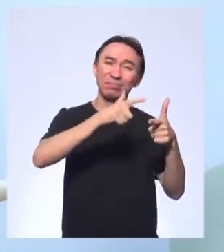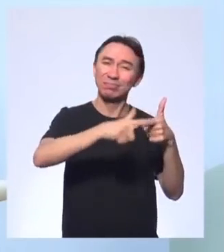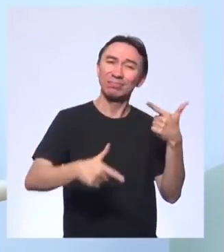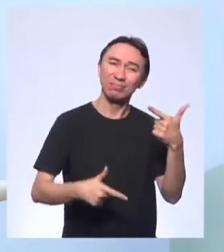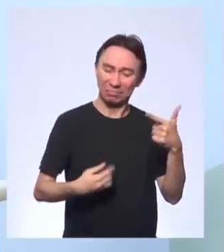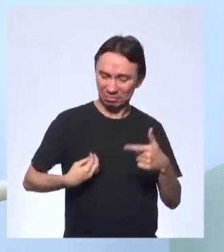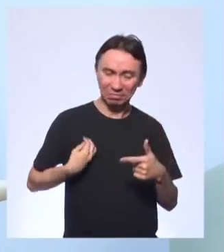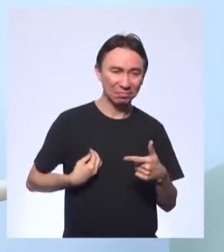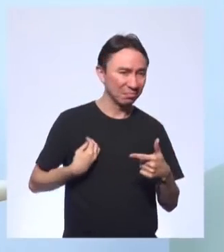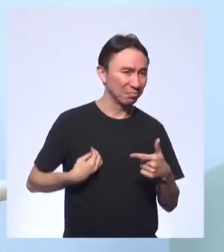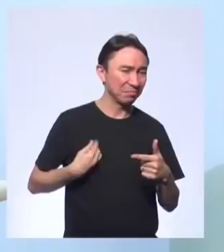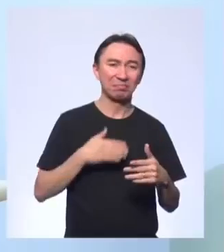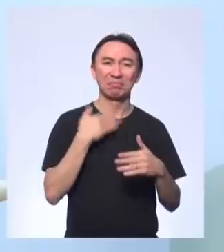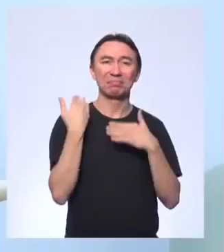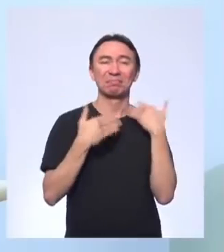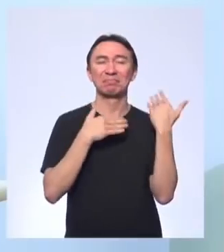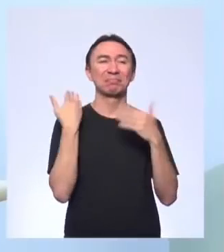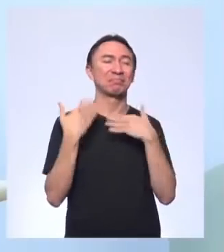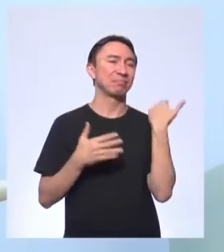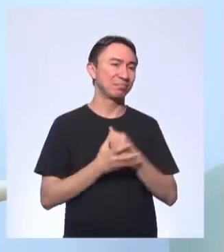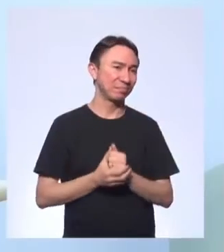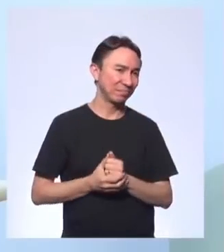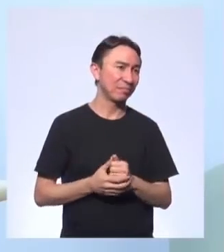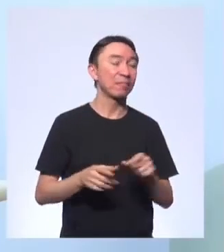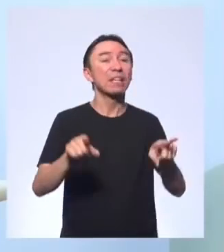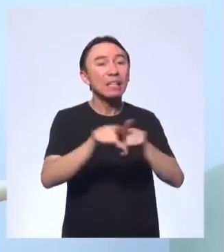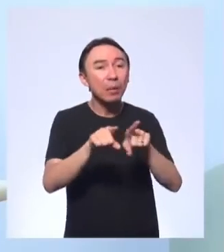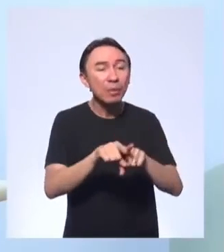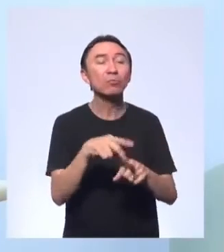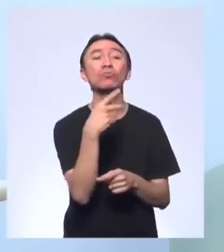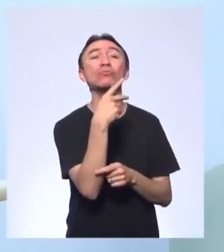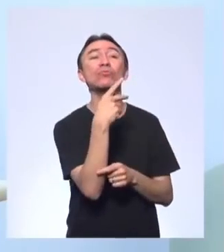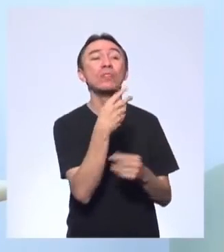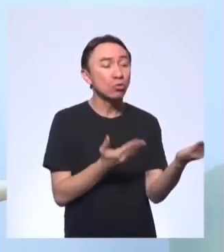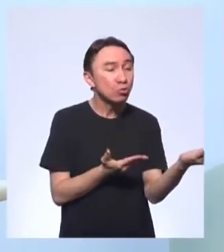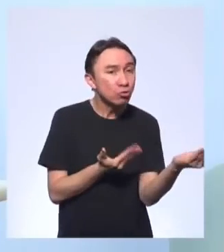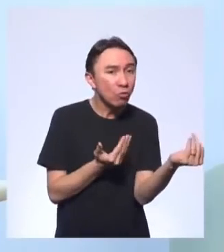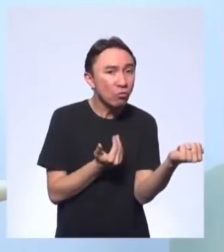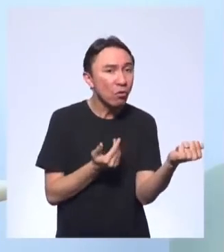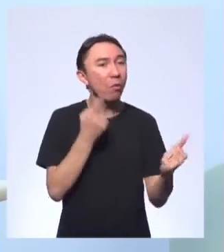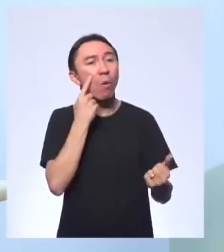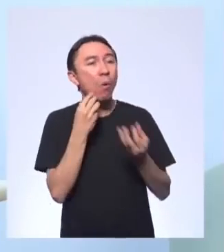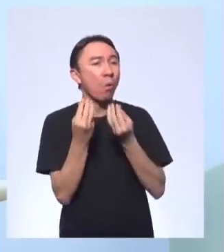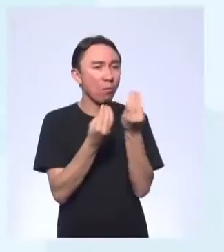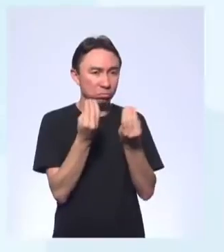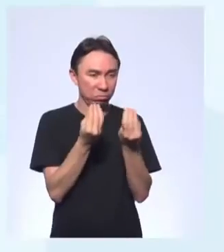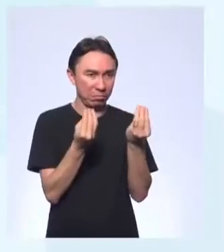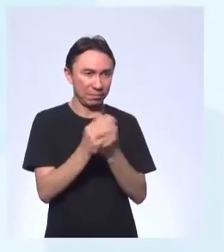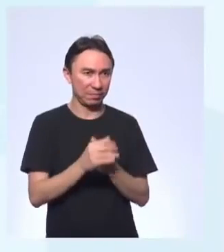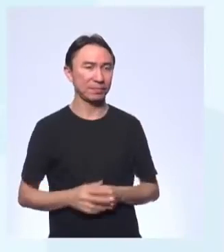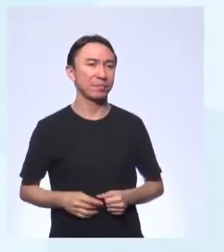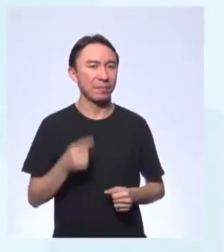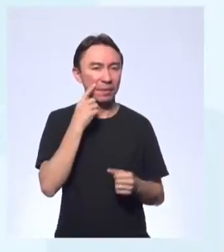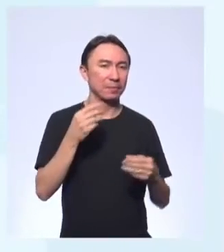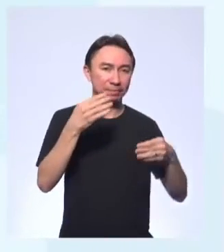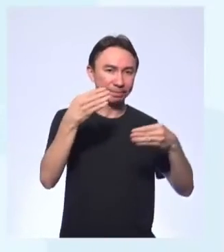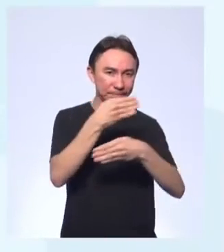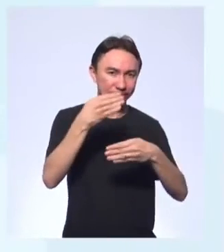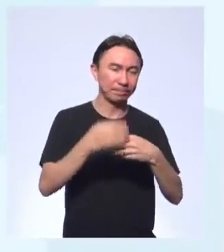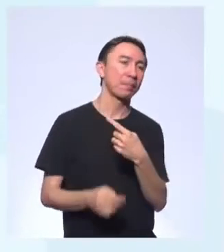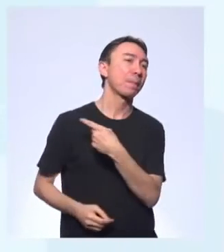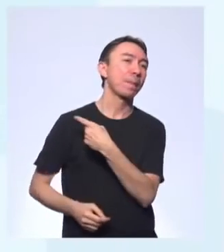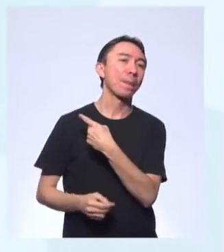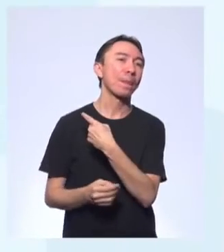como que isso interfere a vida do adolescente, ok? Então, no próximo slide, a gente está falando